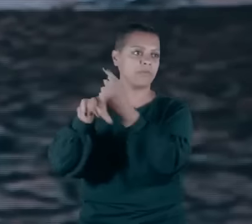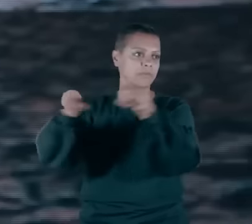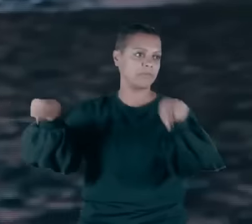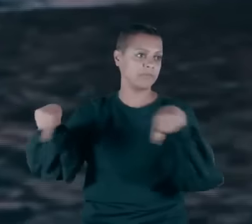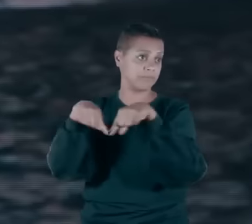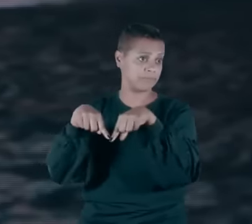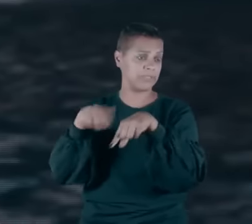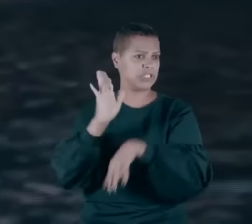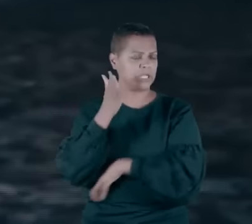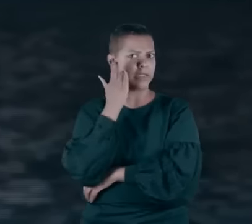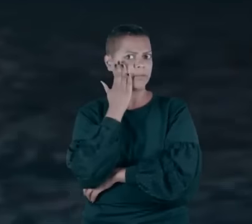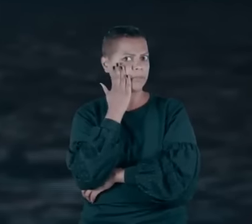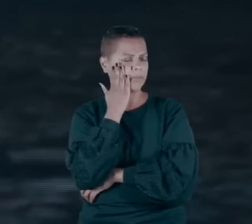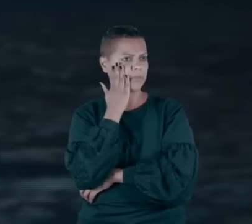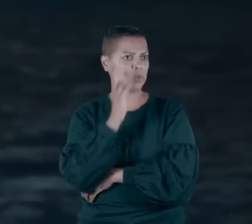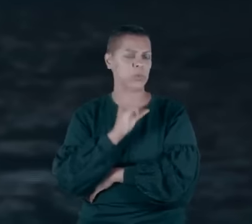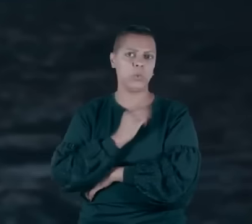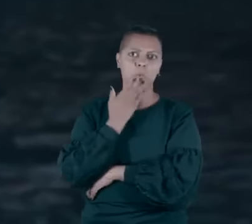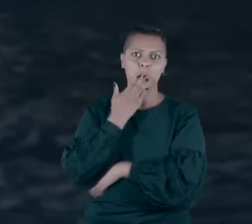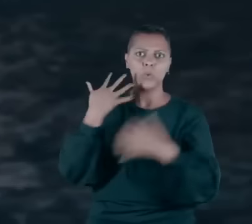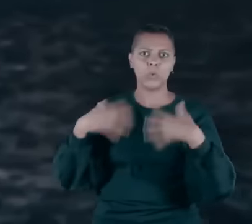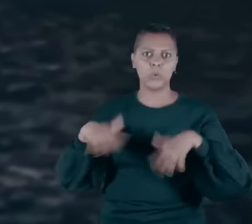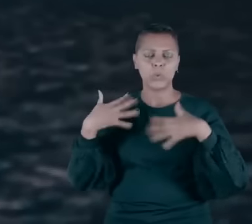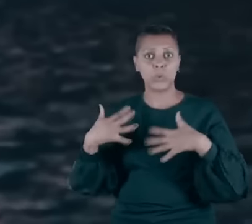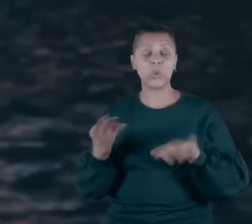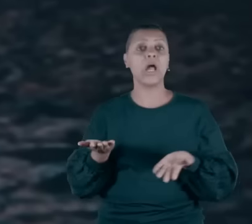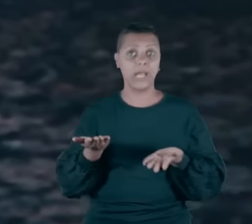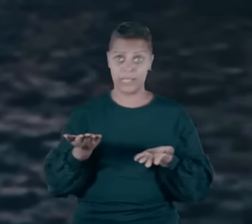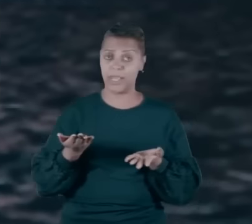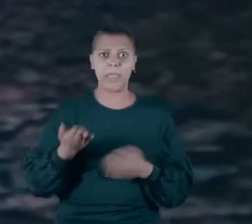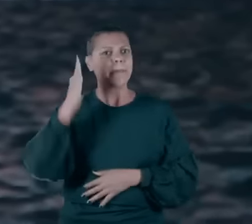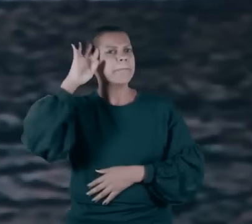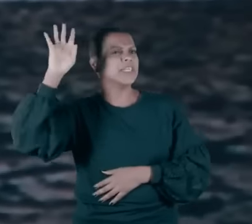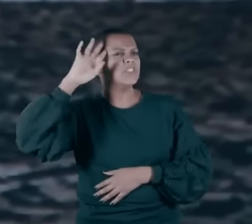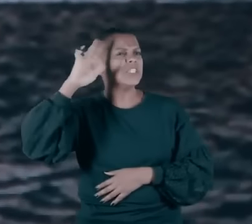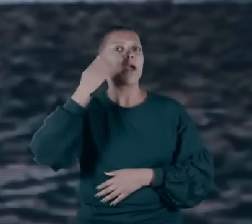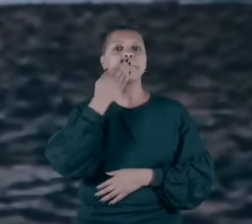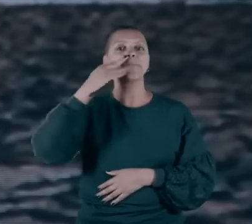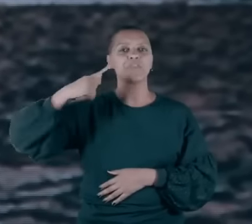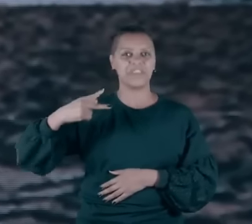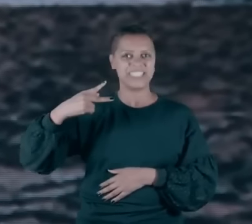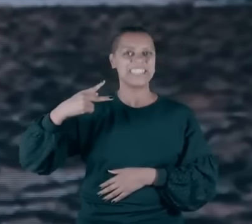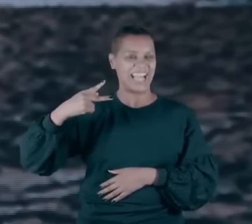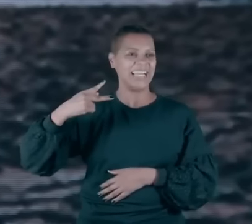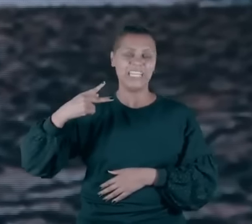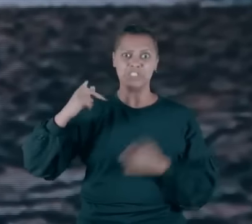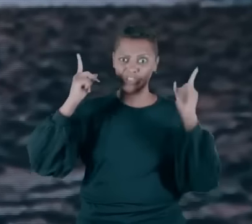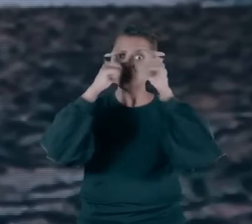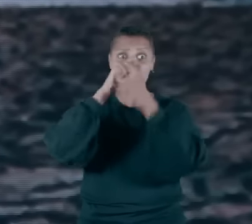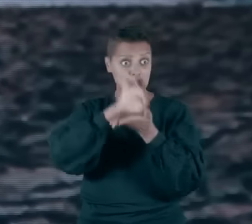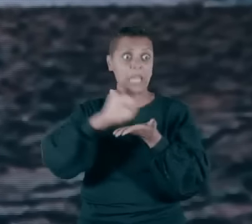trazer palavra de né Principalmente se a pessoa quem ele vai profetizar é aquela quehe faer